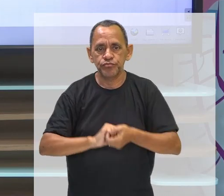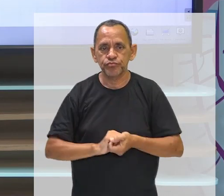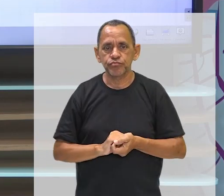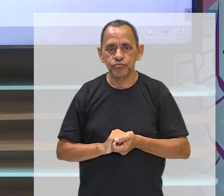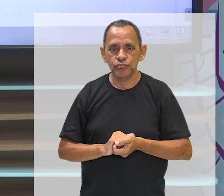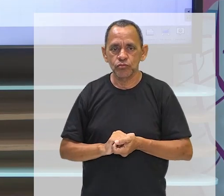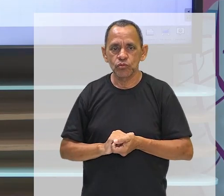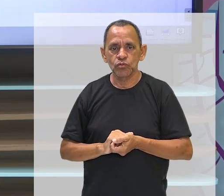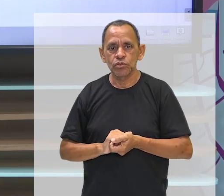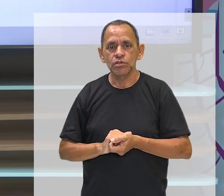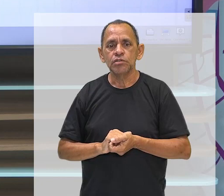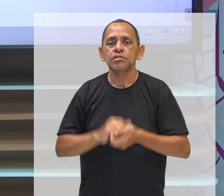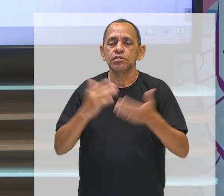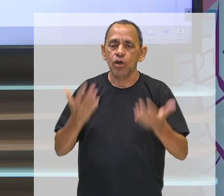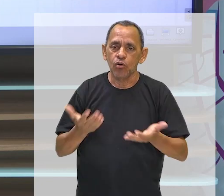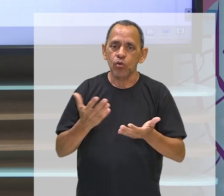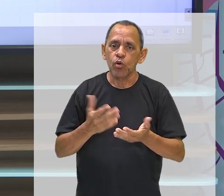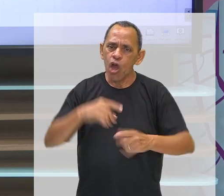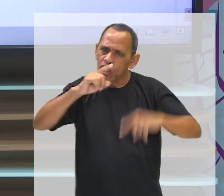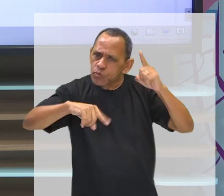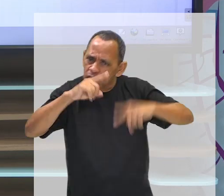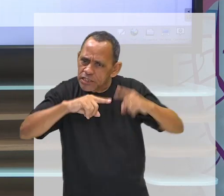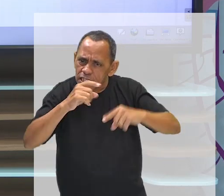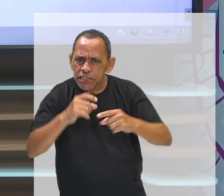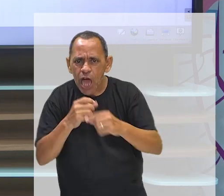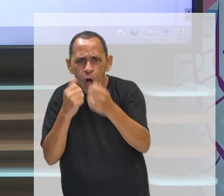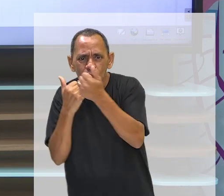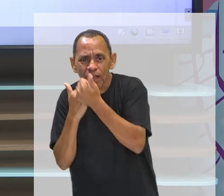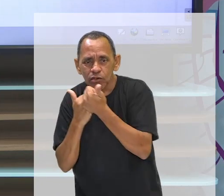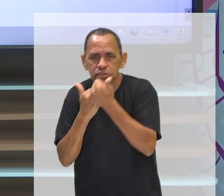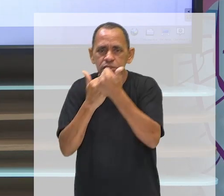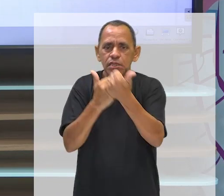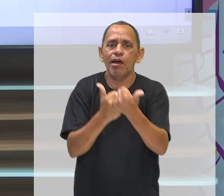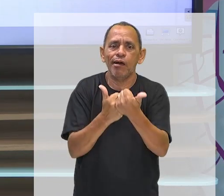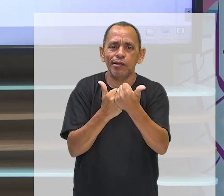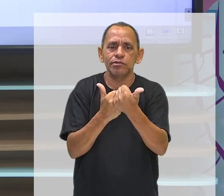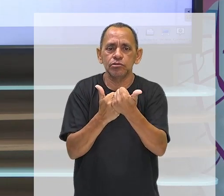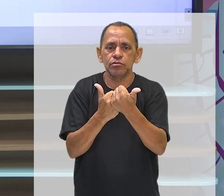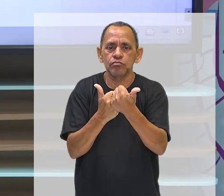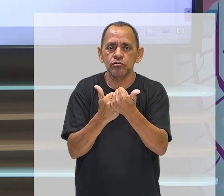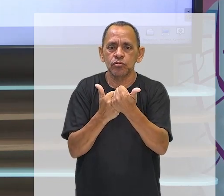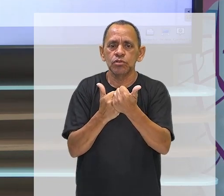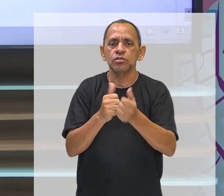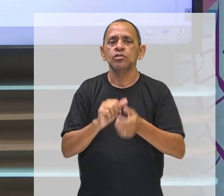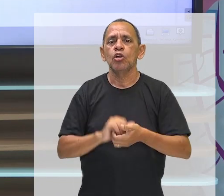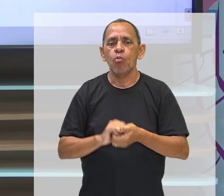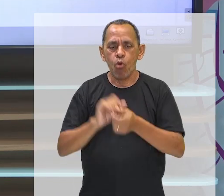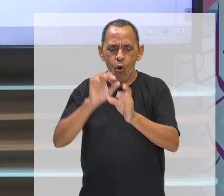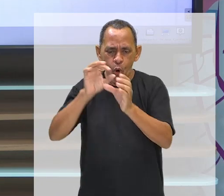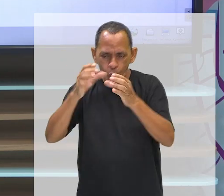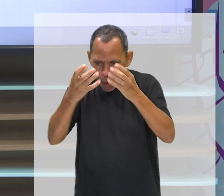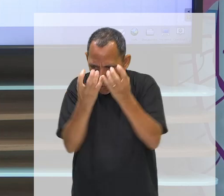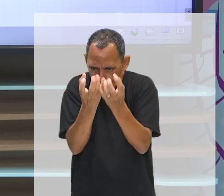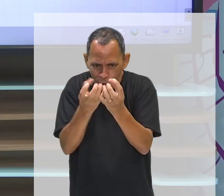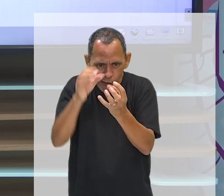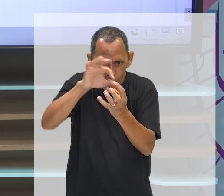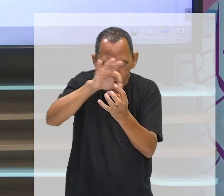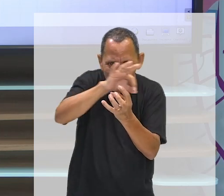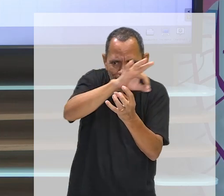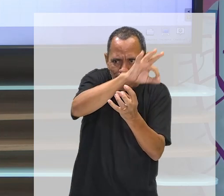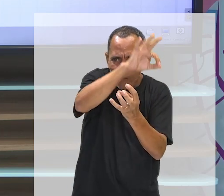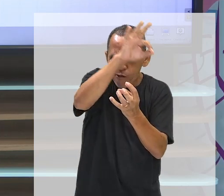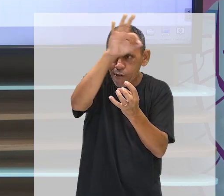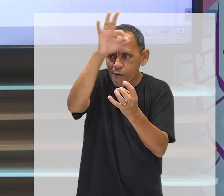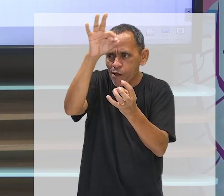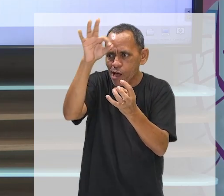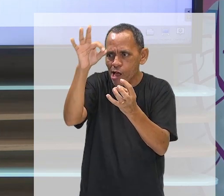como se ele fosse nadando ali, até ele chegar e encontrar ali um óvulo, para que ele encontre com esse óvulo e aconteça ali a